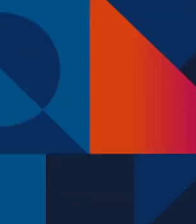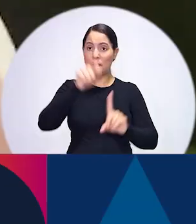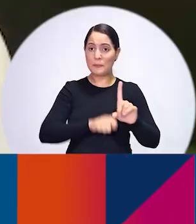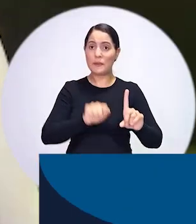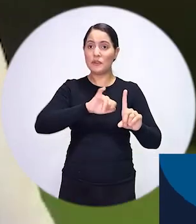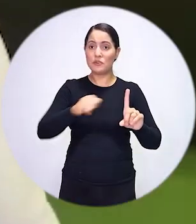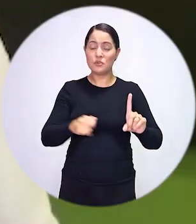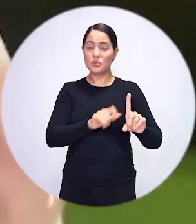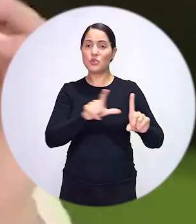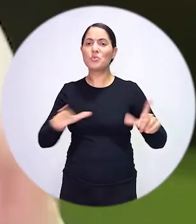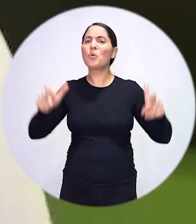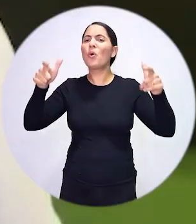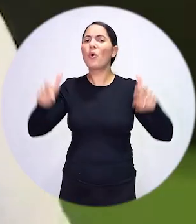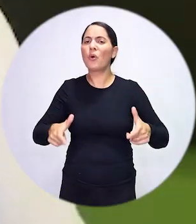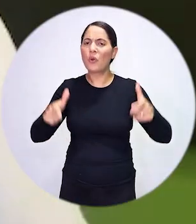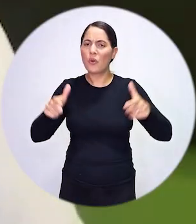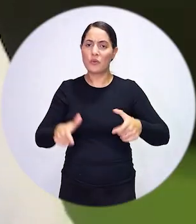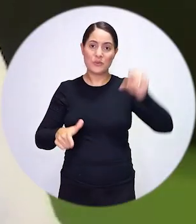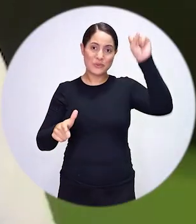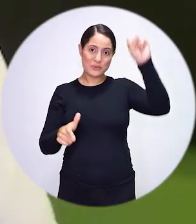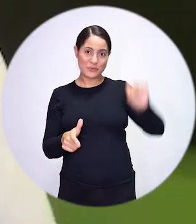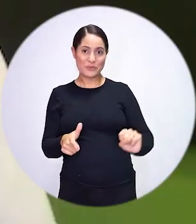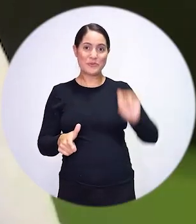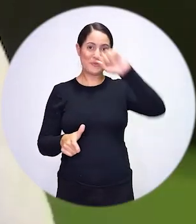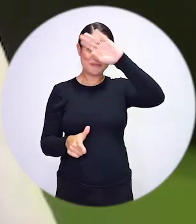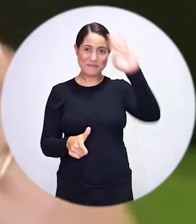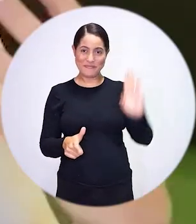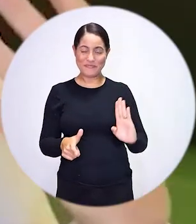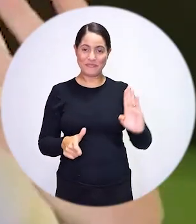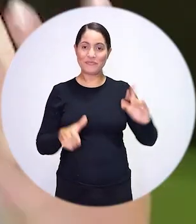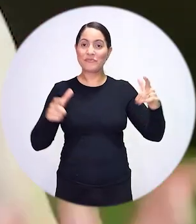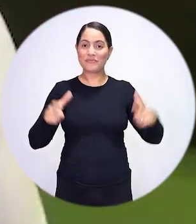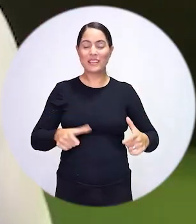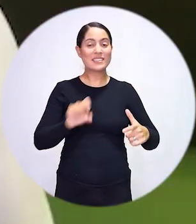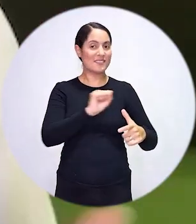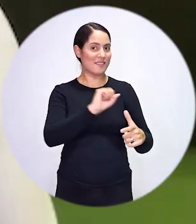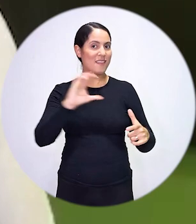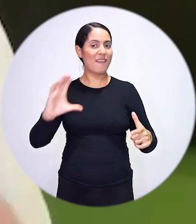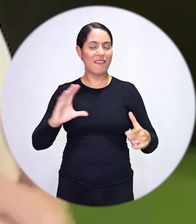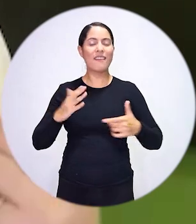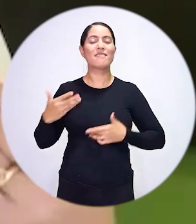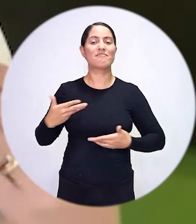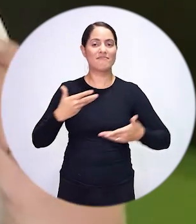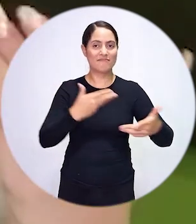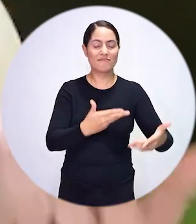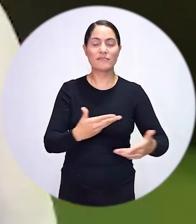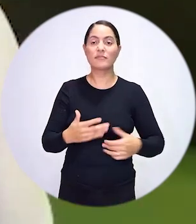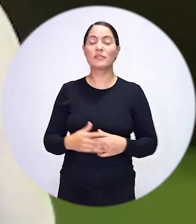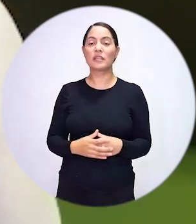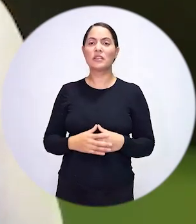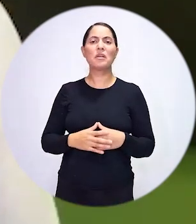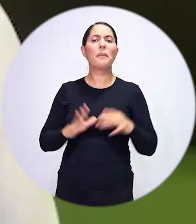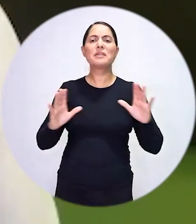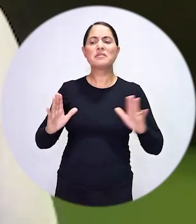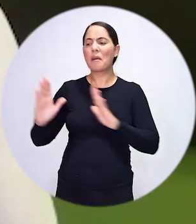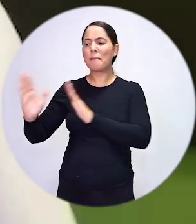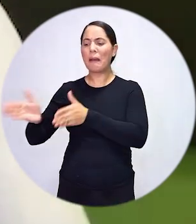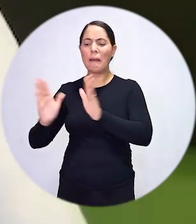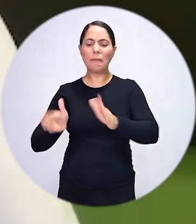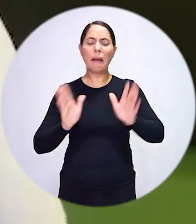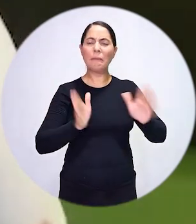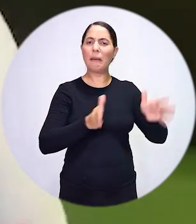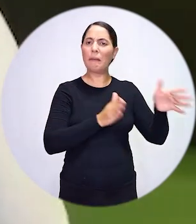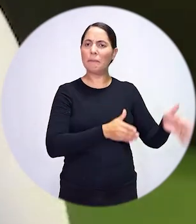e findamos no dia 1º de julho de 2024 com a etapa sul. Fomos recebidos pela OAB Santa Catarina.